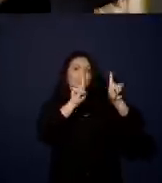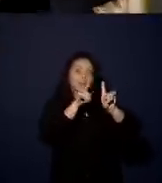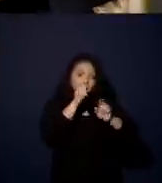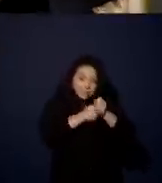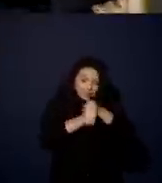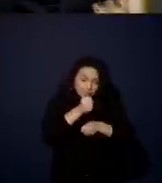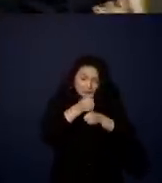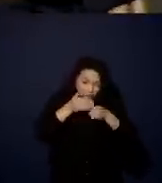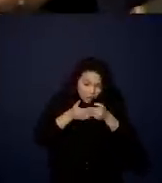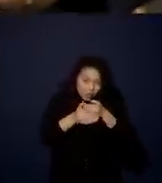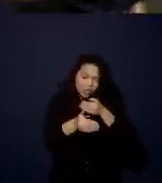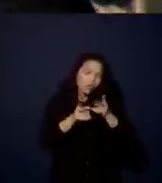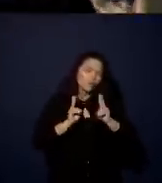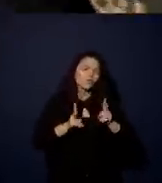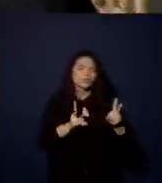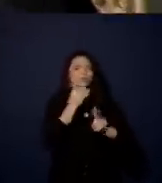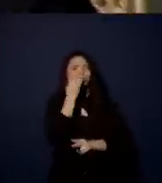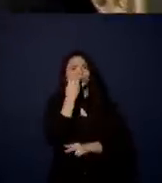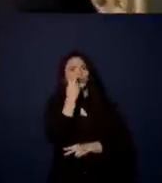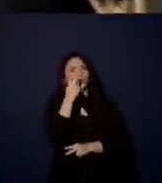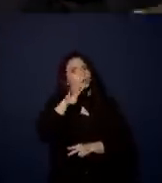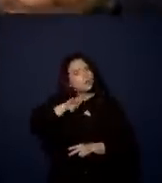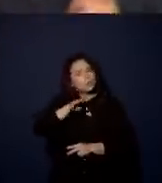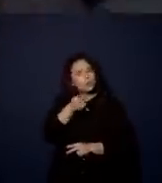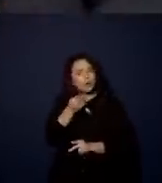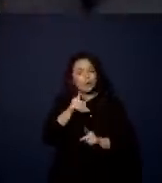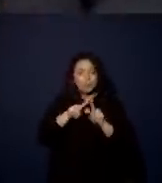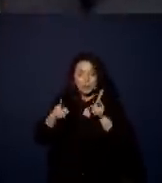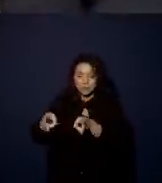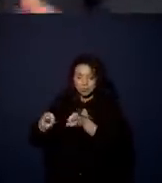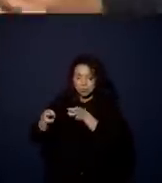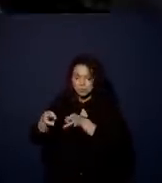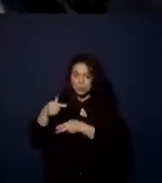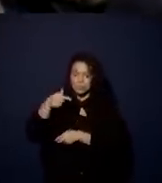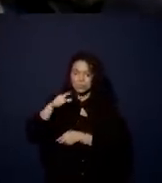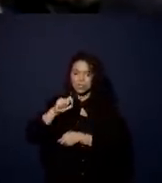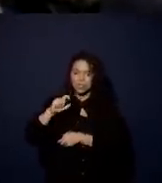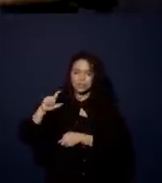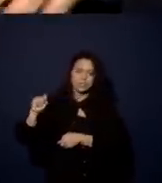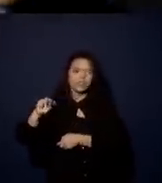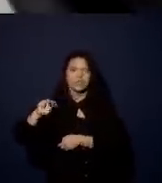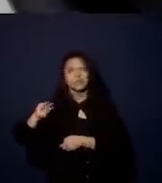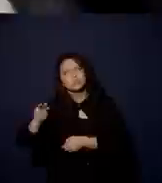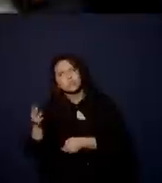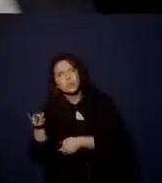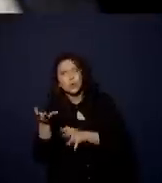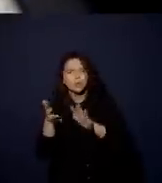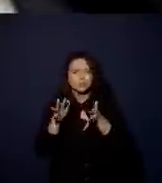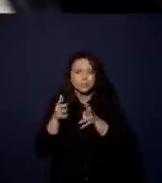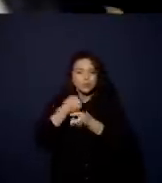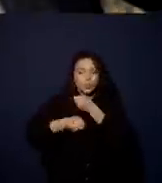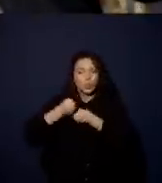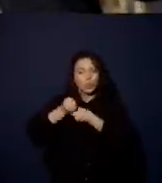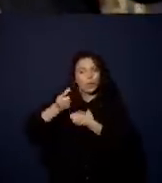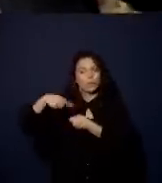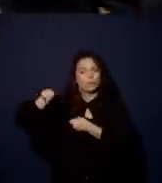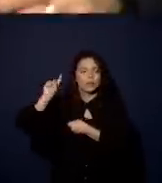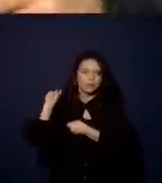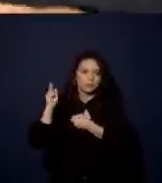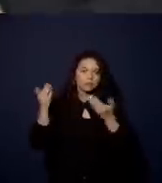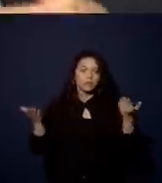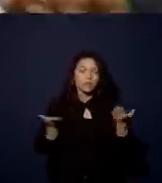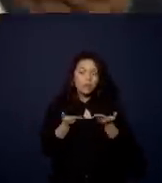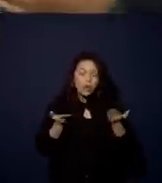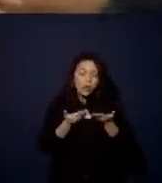monetizando 2.000 só que a gente consome entre 600 e 700 milhões de caixa com o trabalhista do passado então para nós vai abrindo uma janela